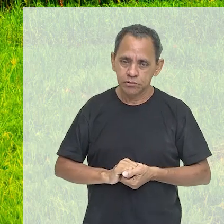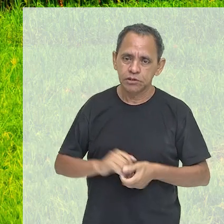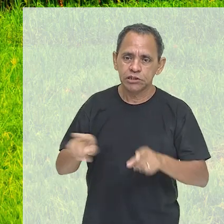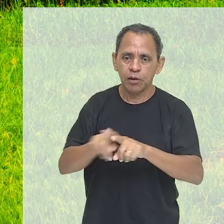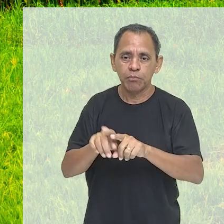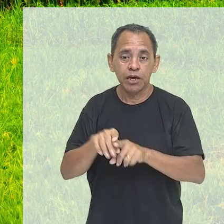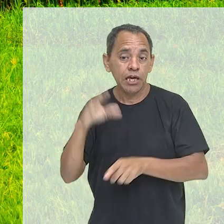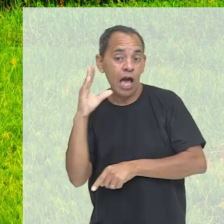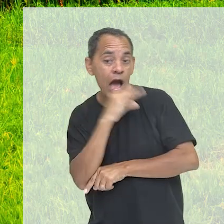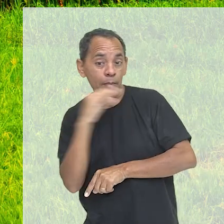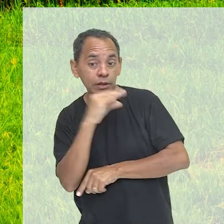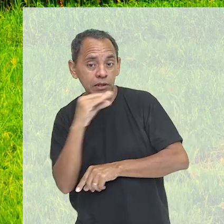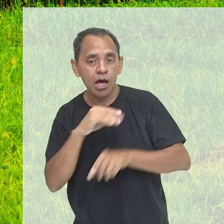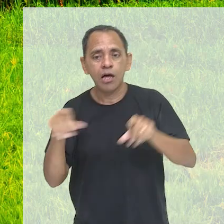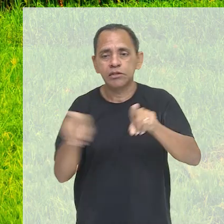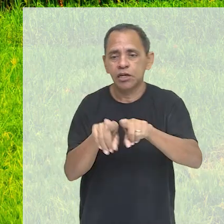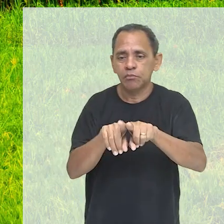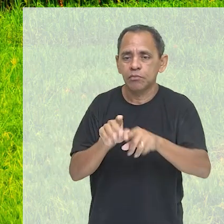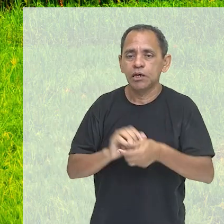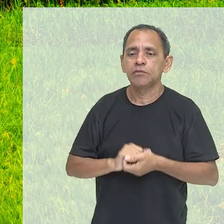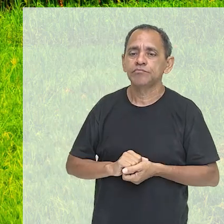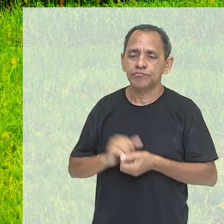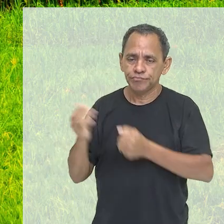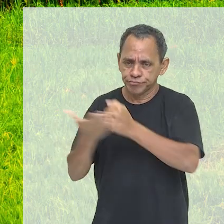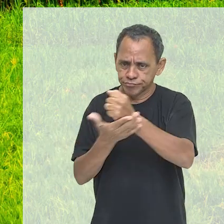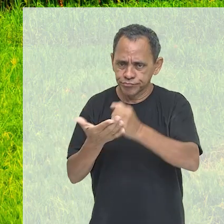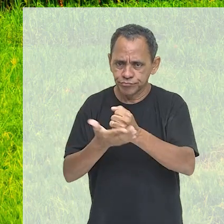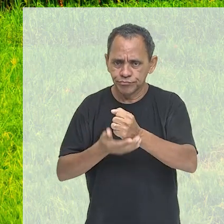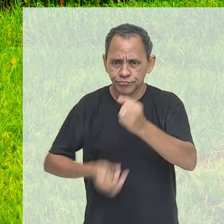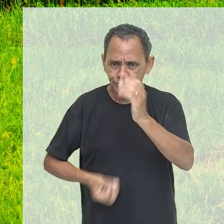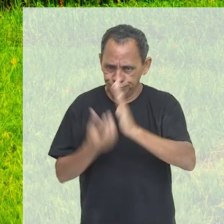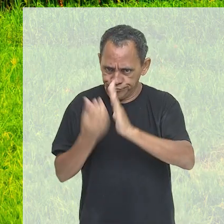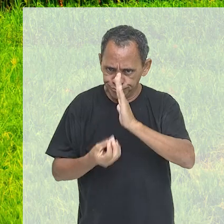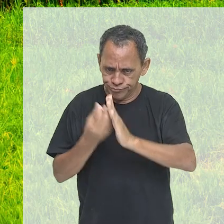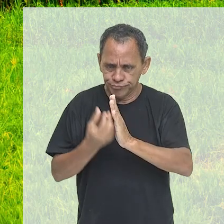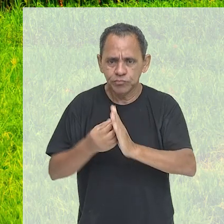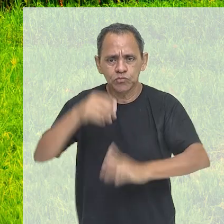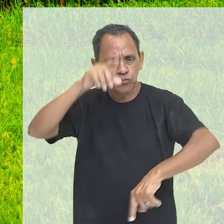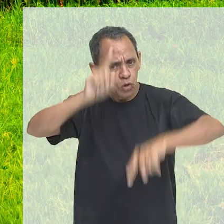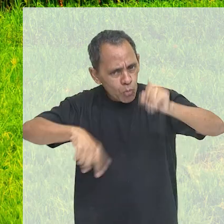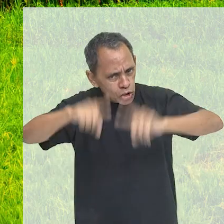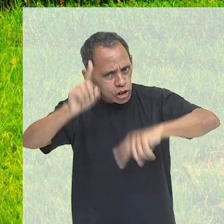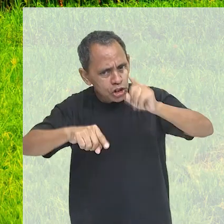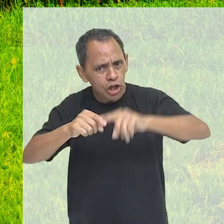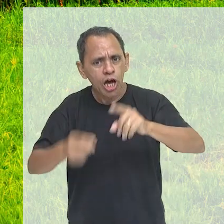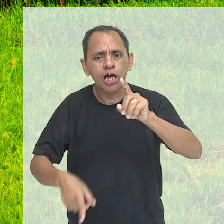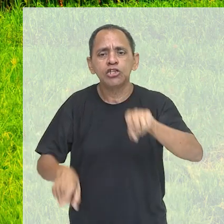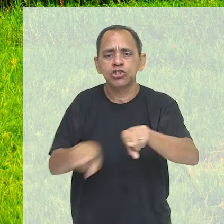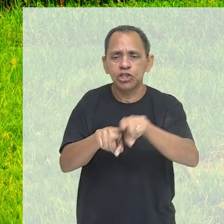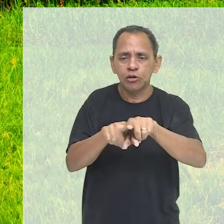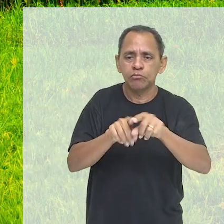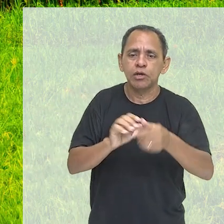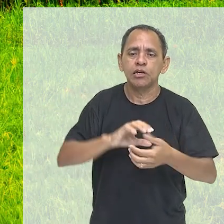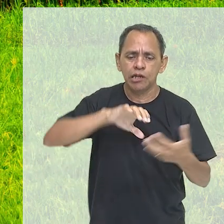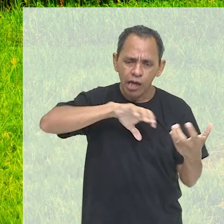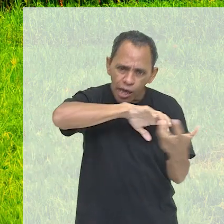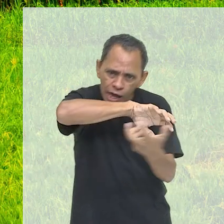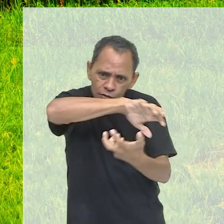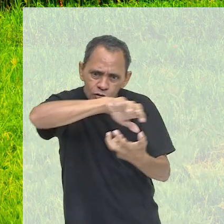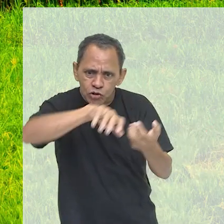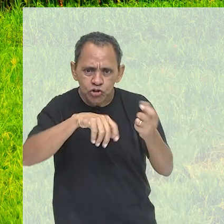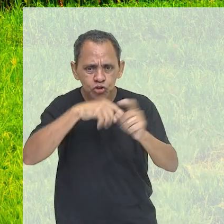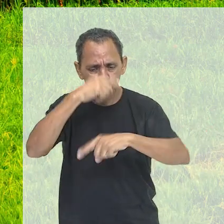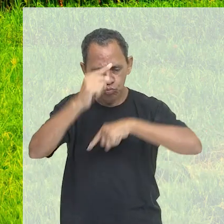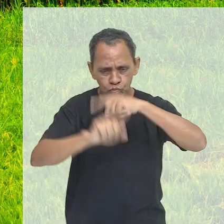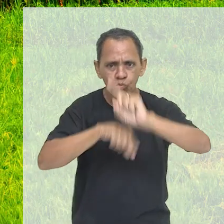Tanto na base ali da produção de bens e também de produtos. Isso acabou revolucionando, né? Todo esse processo